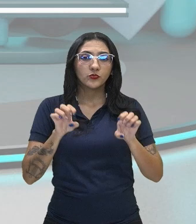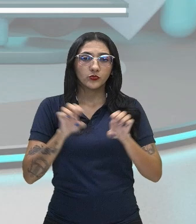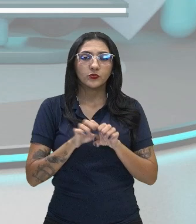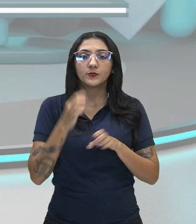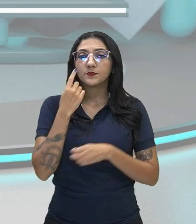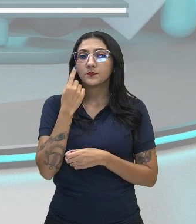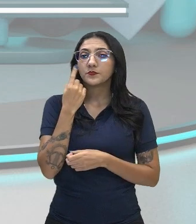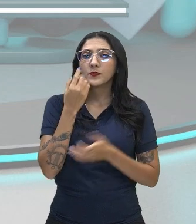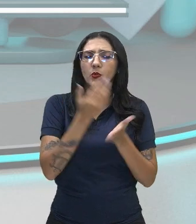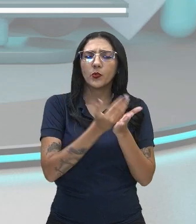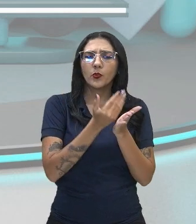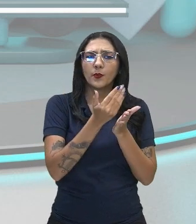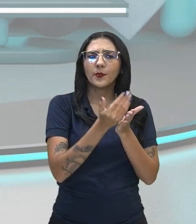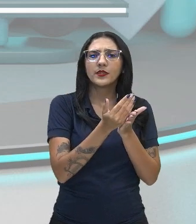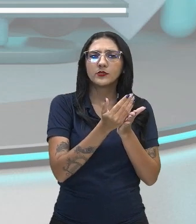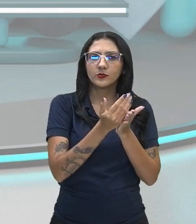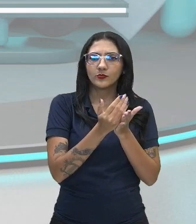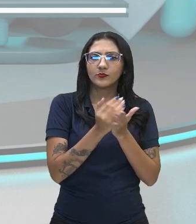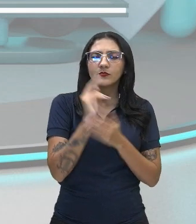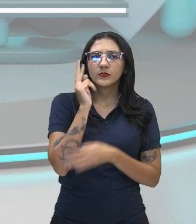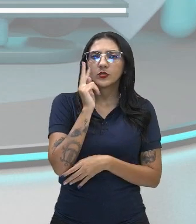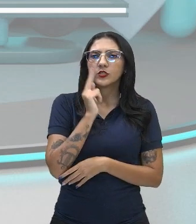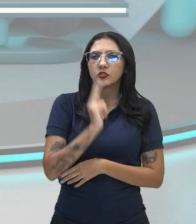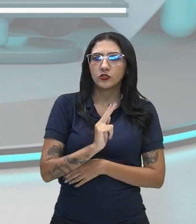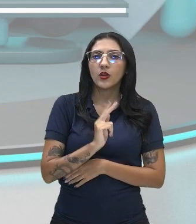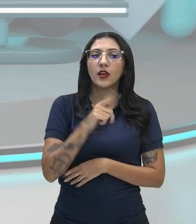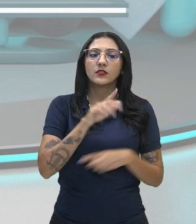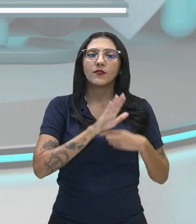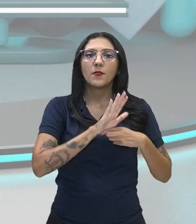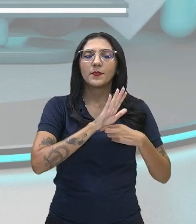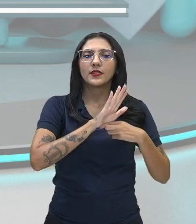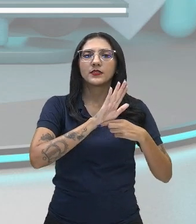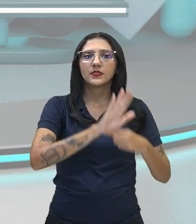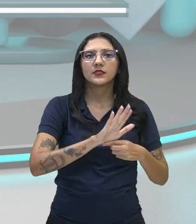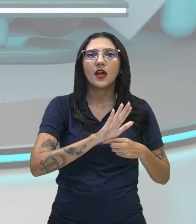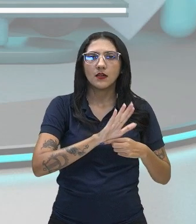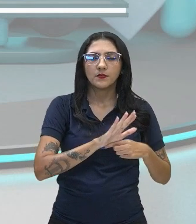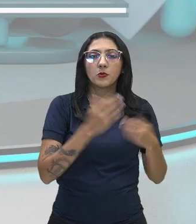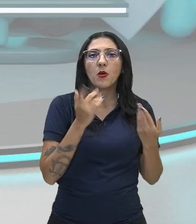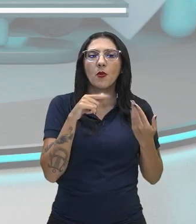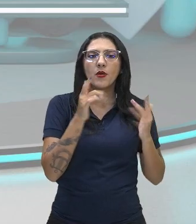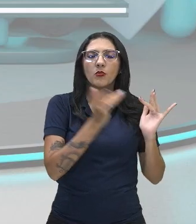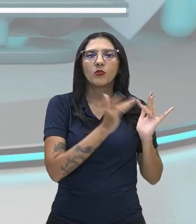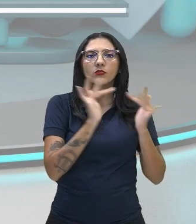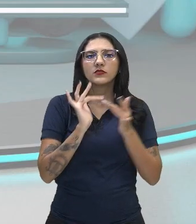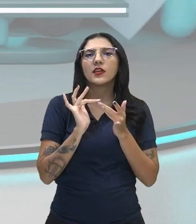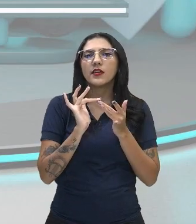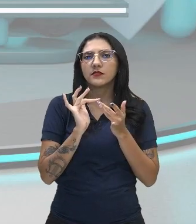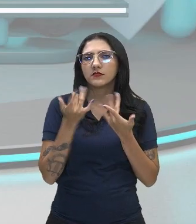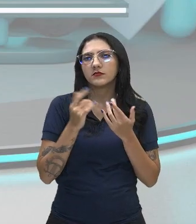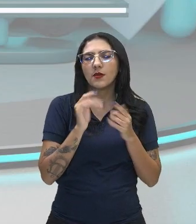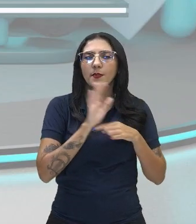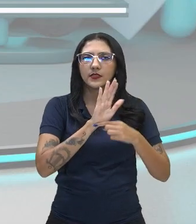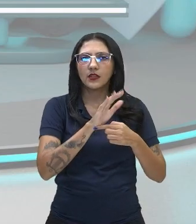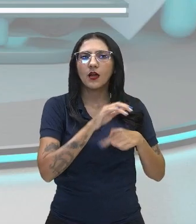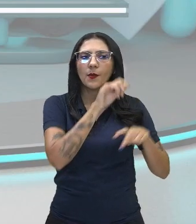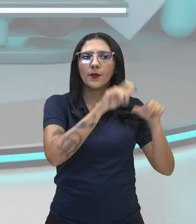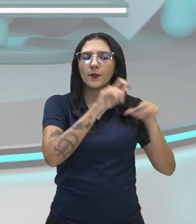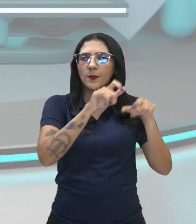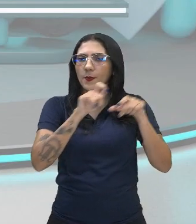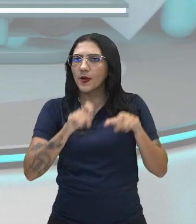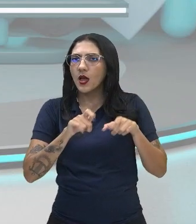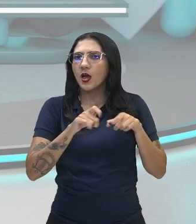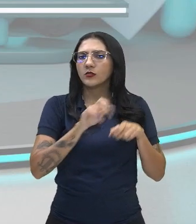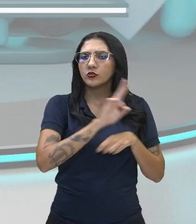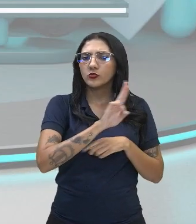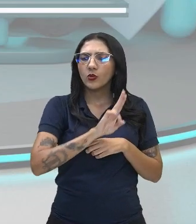nós temos a introdução, que vai apresentar o contexto, né? Vai apresentar os personagens e